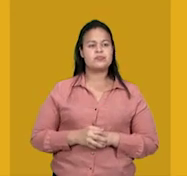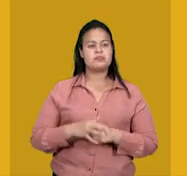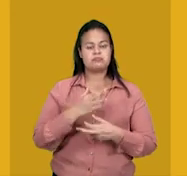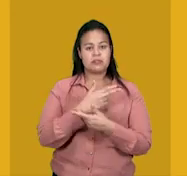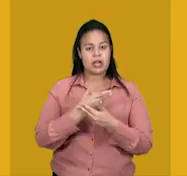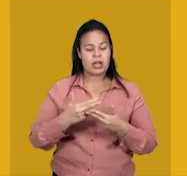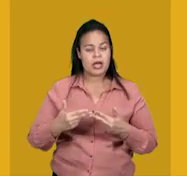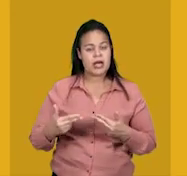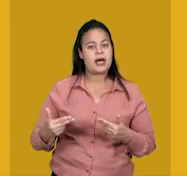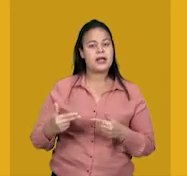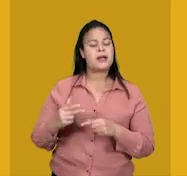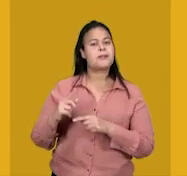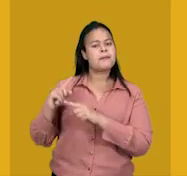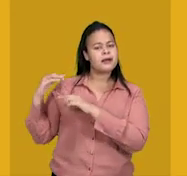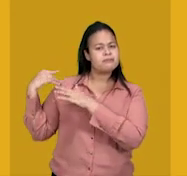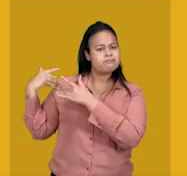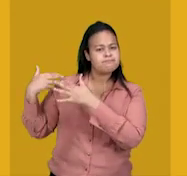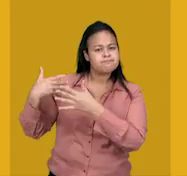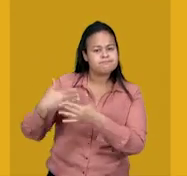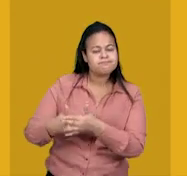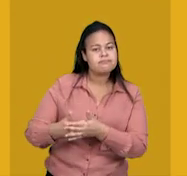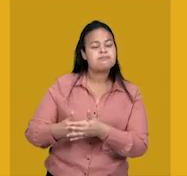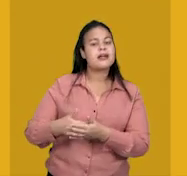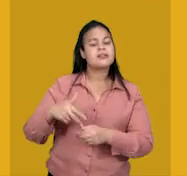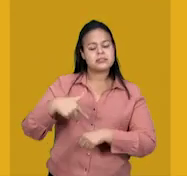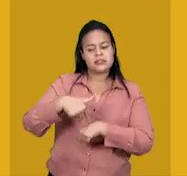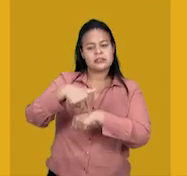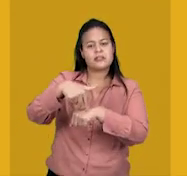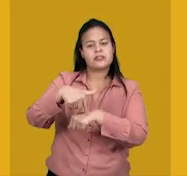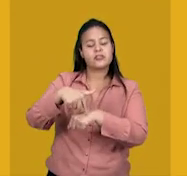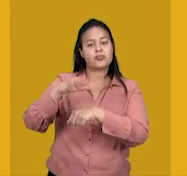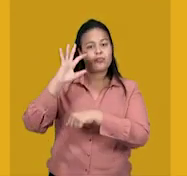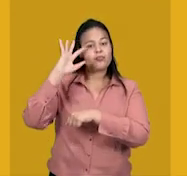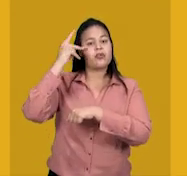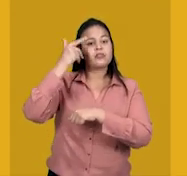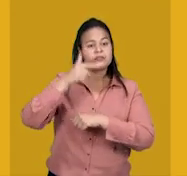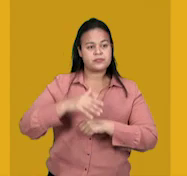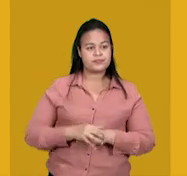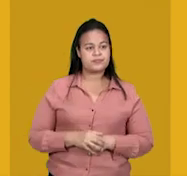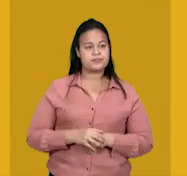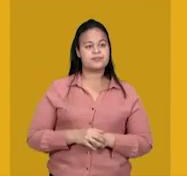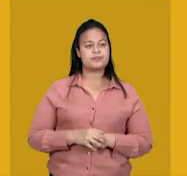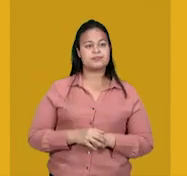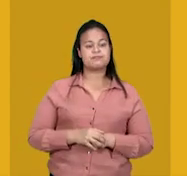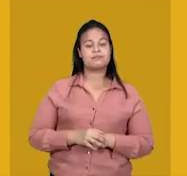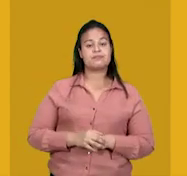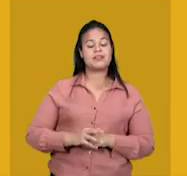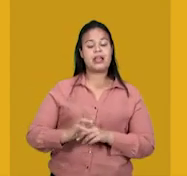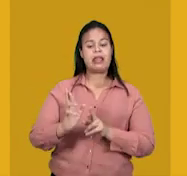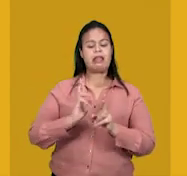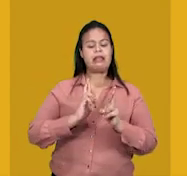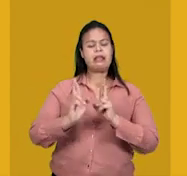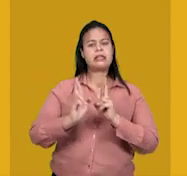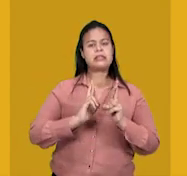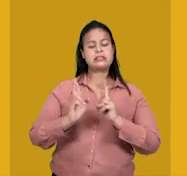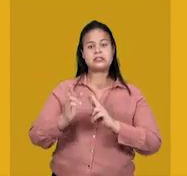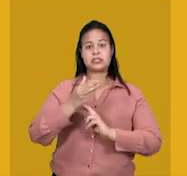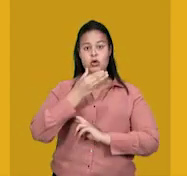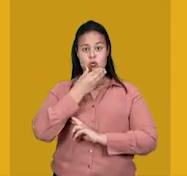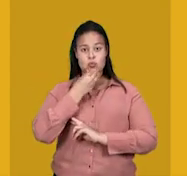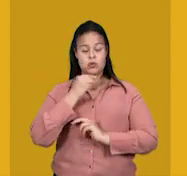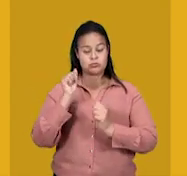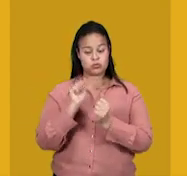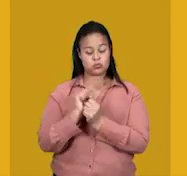epistemológico, existencialismo fenomenológico. Racionalismo cartesiano, essa relação do homem com